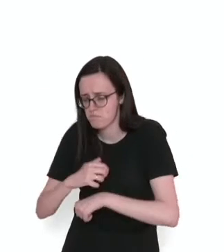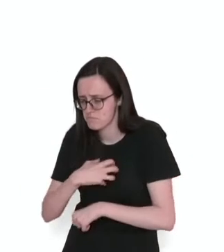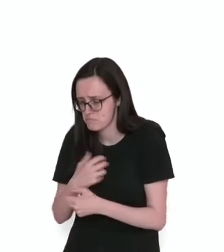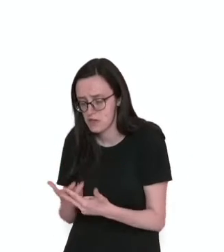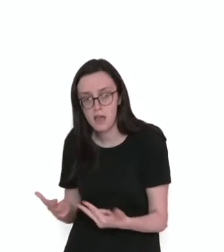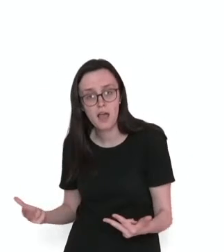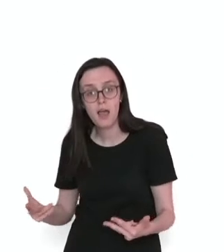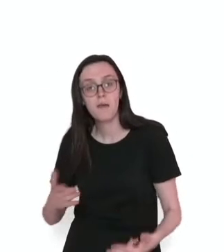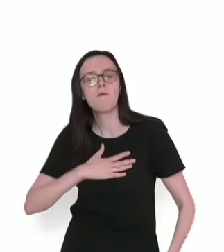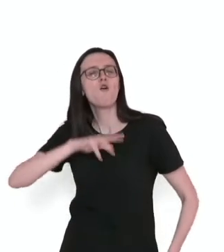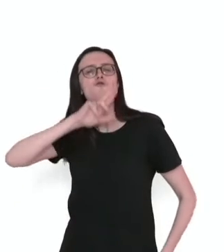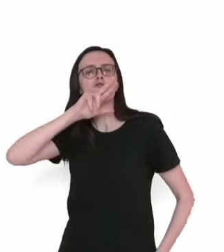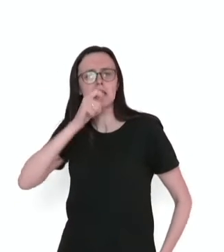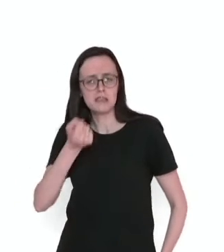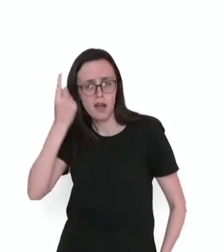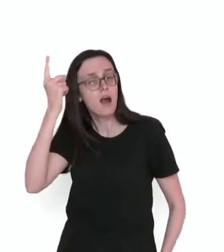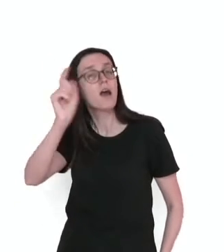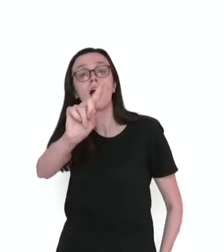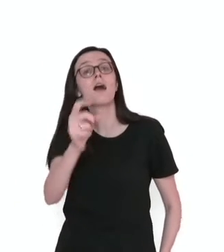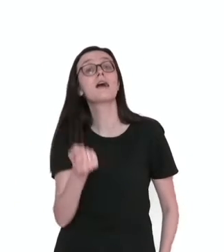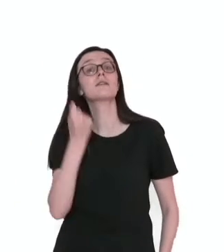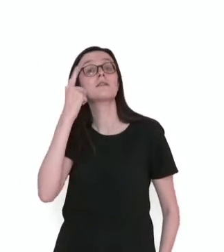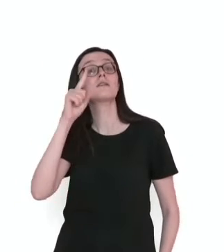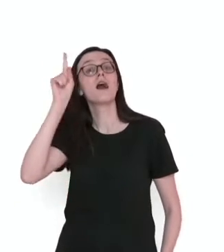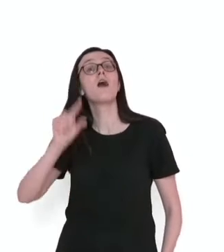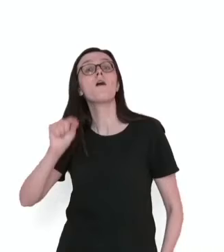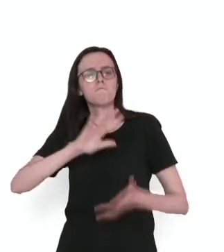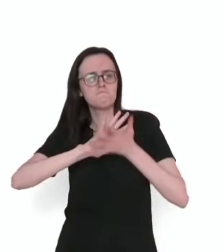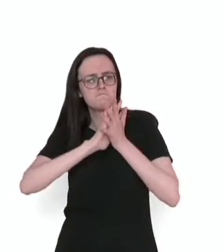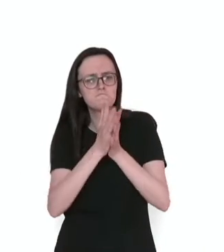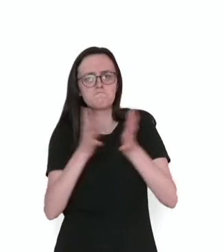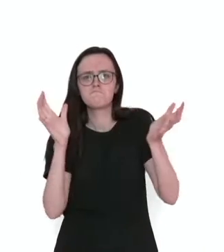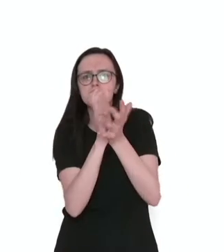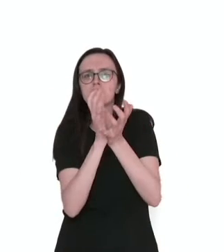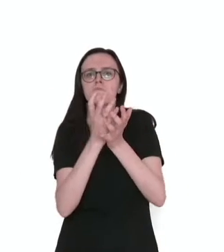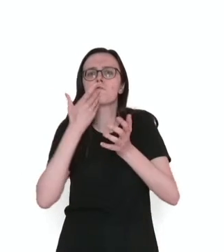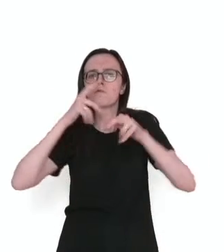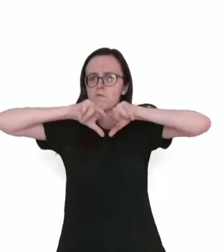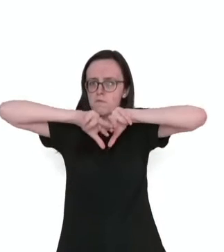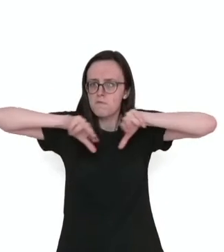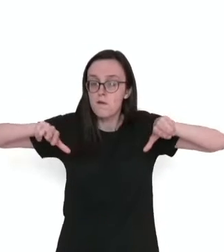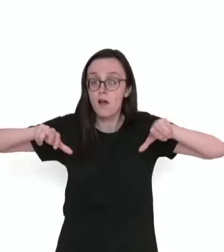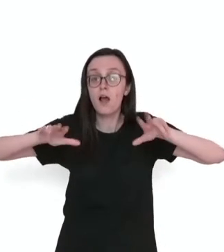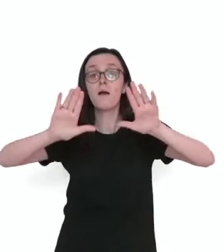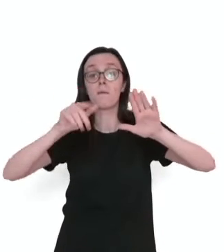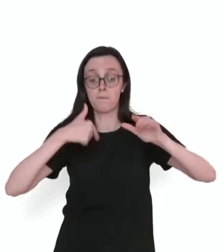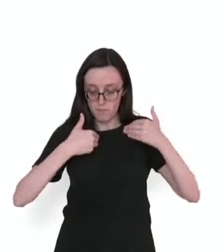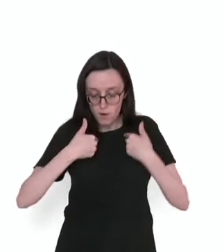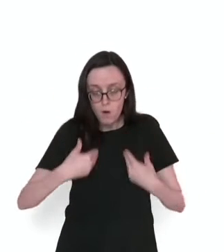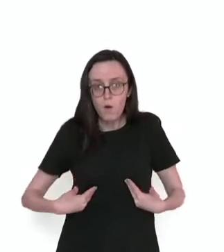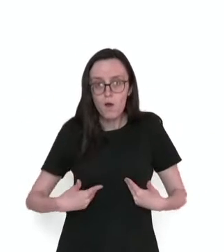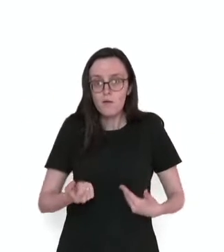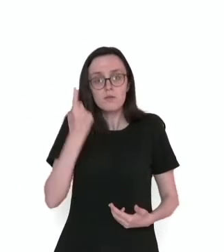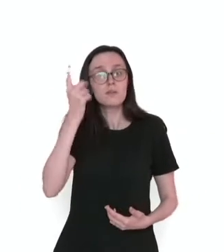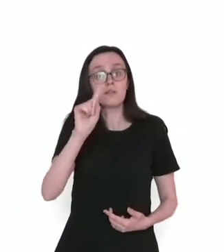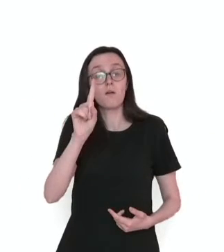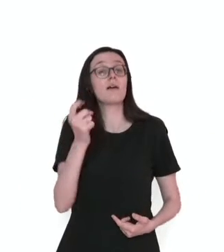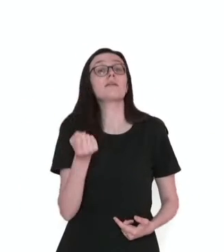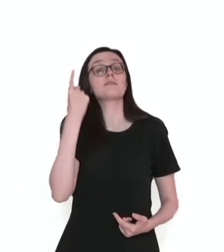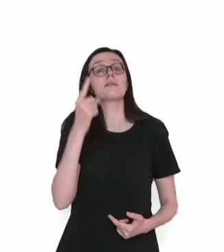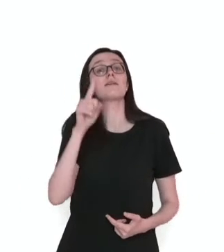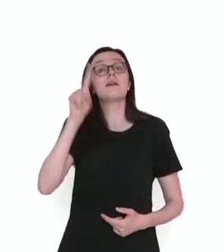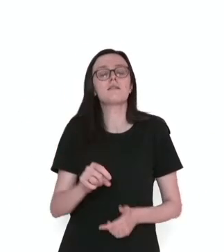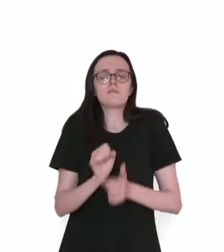Nem o meu sotaque é estranho, estranho é ser xenofóbico. Meu corpo não é estranho, estranho